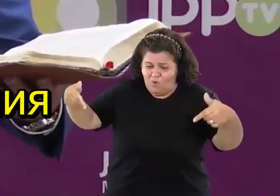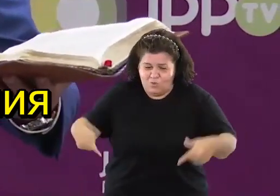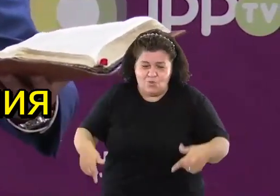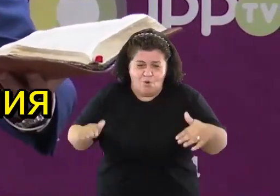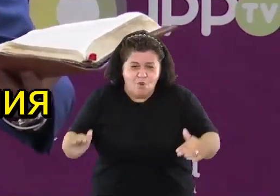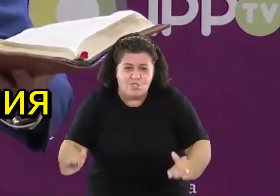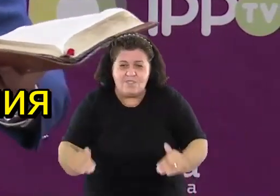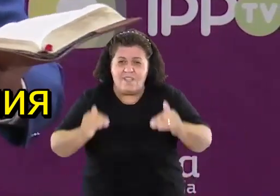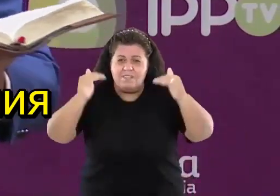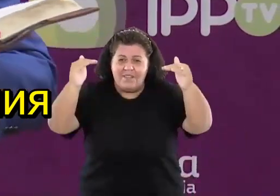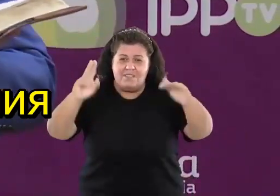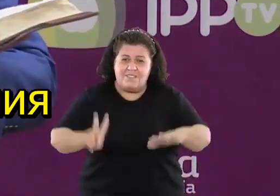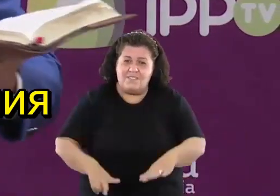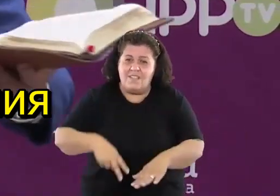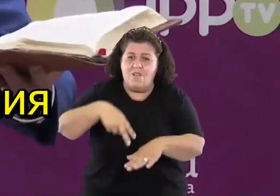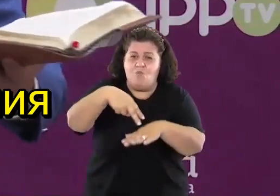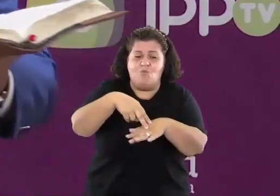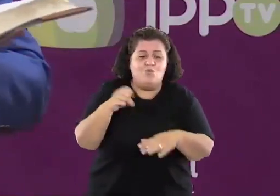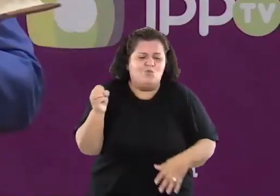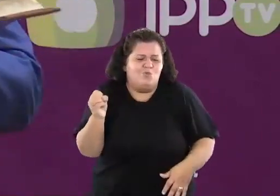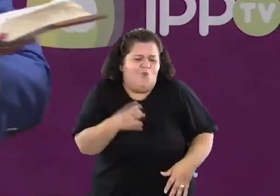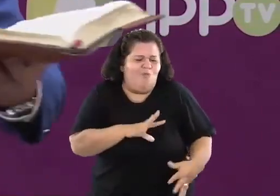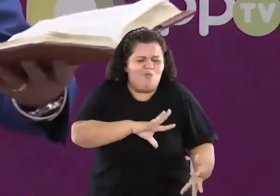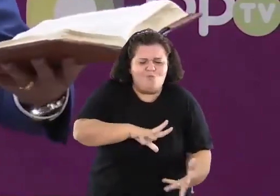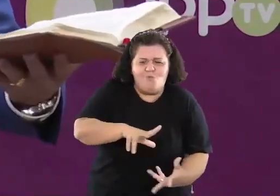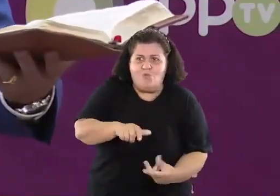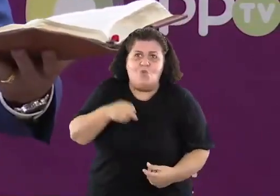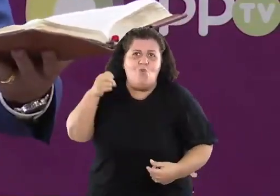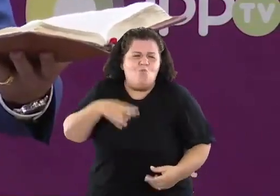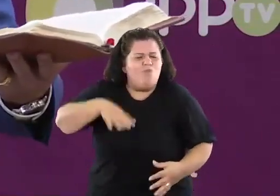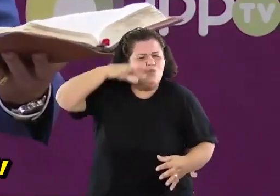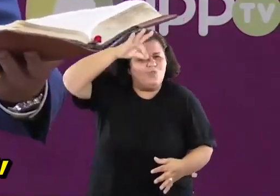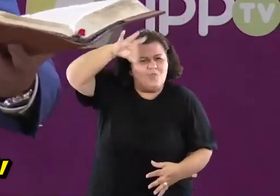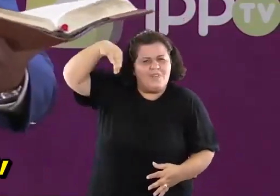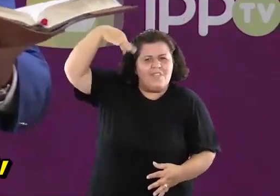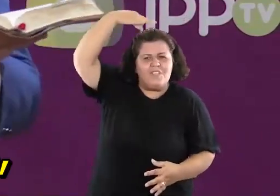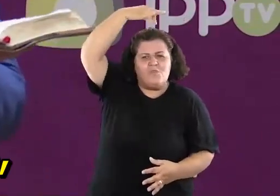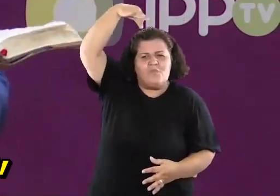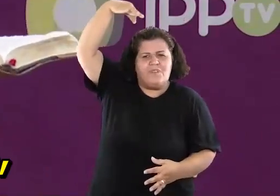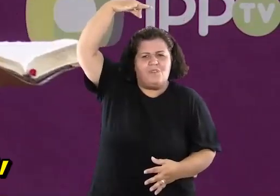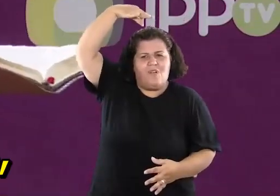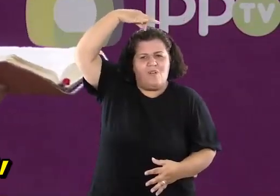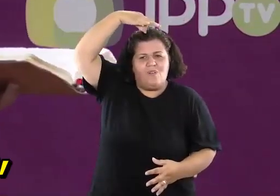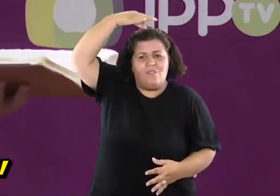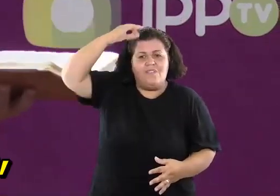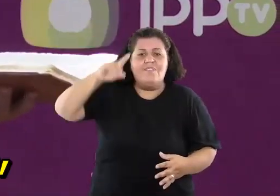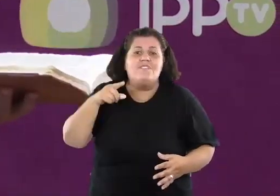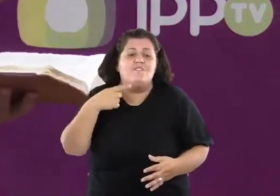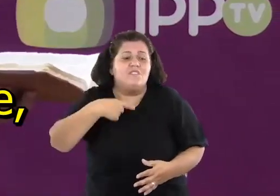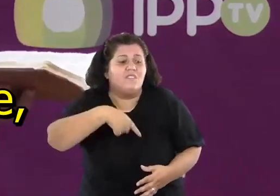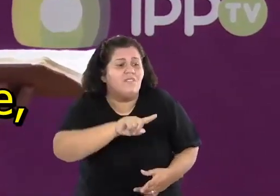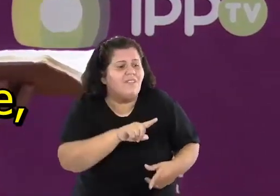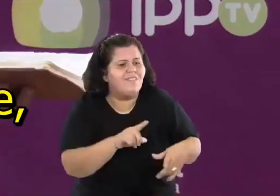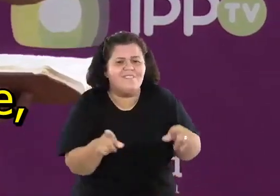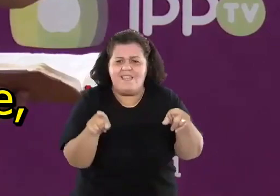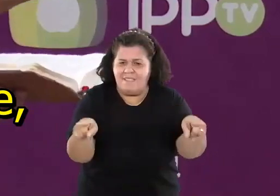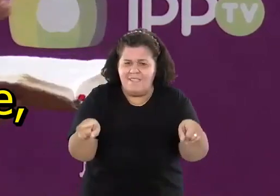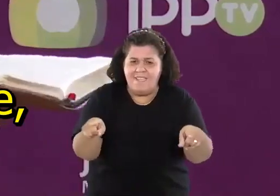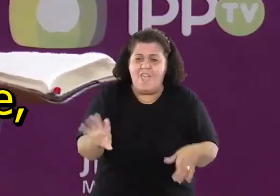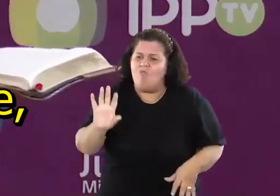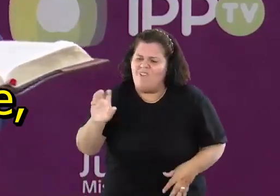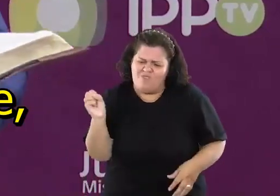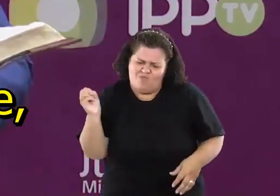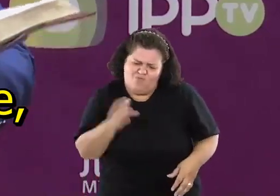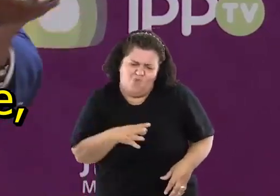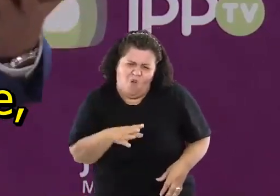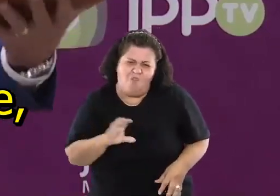redenção inaugurada, um novo mundo, um mundo espiritual. E se você hoje está andando aqui, é uma nova criatura em